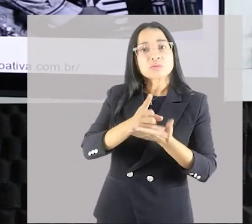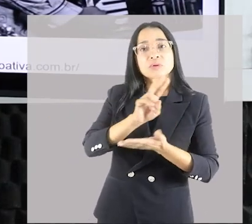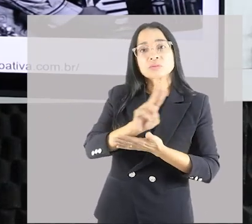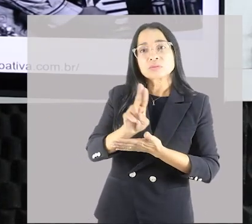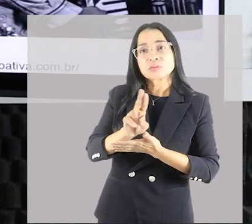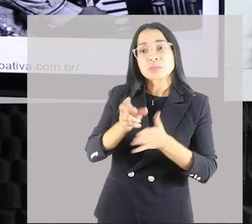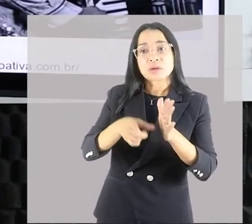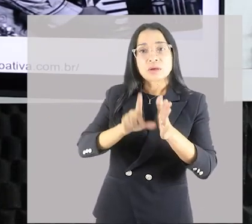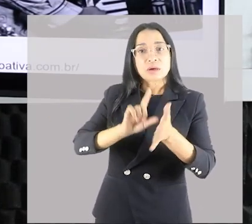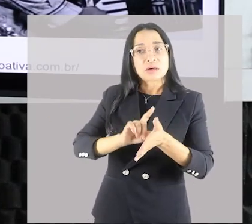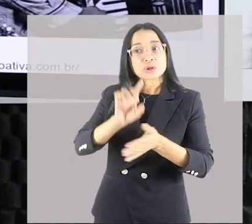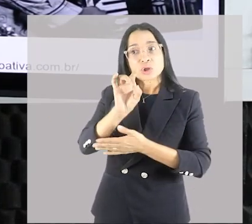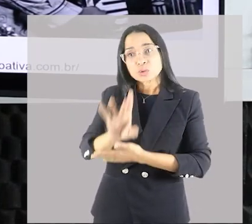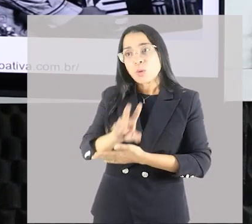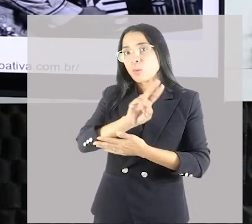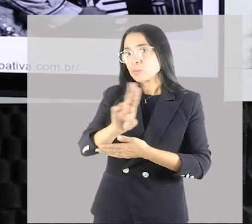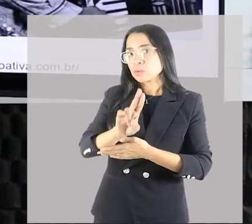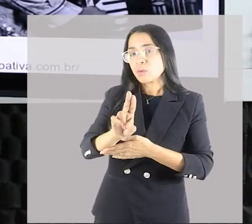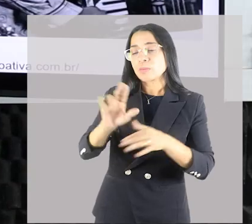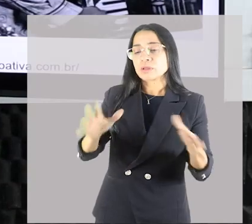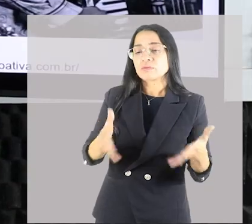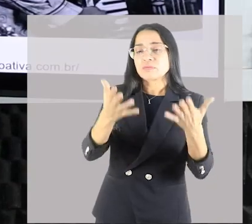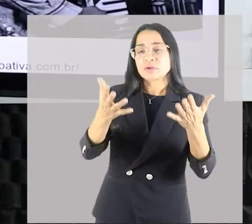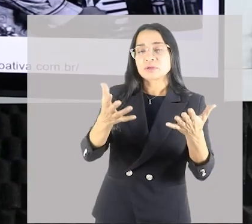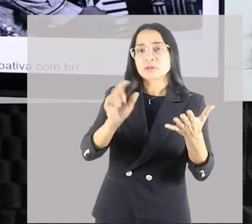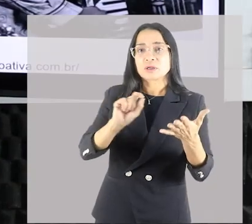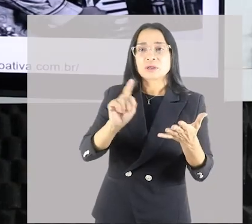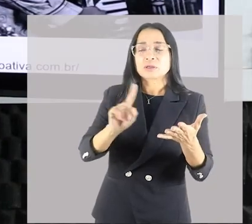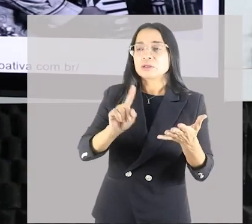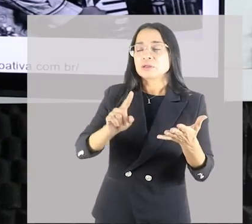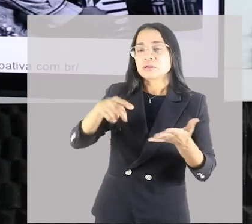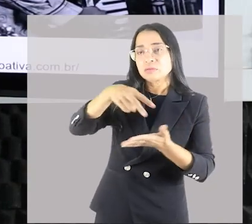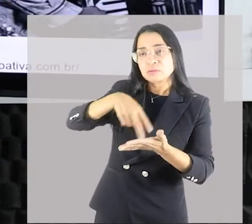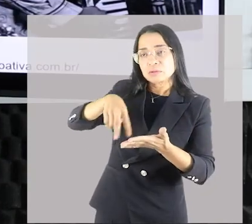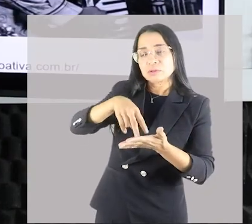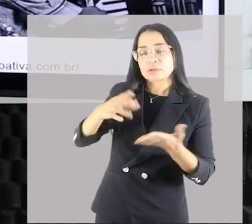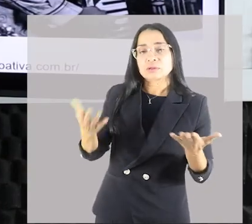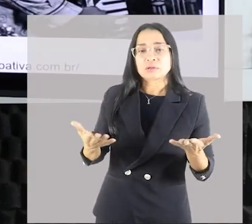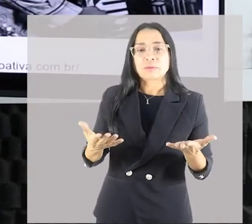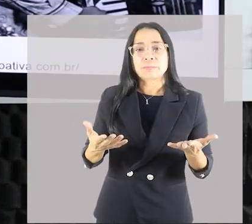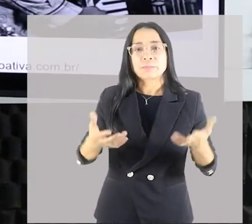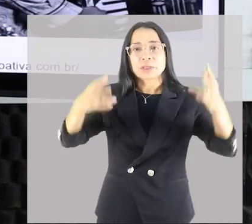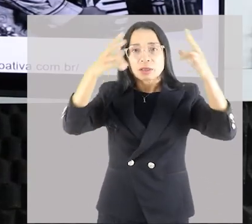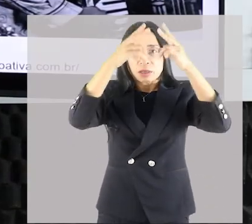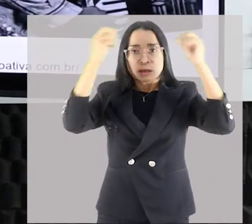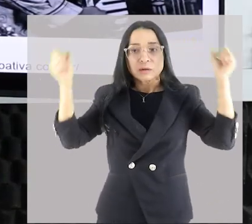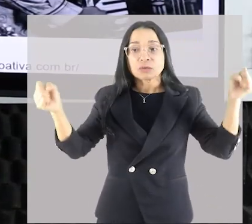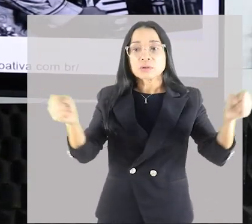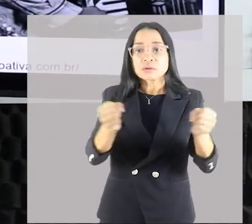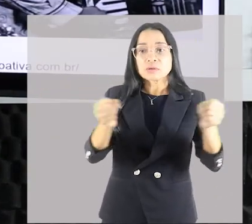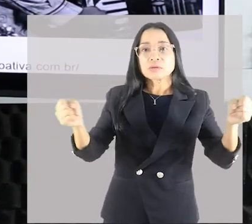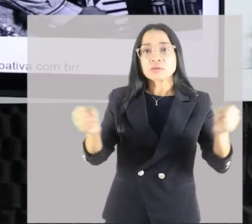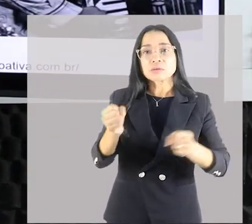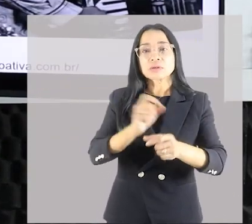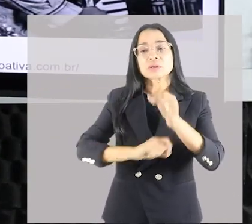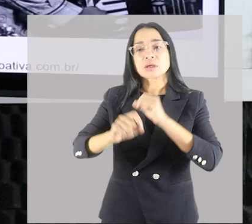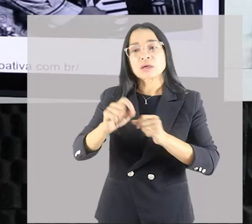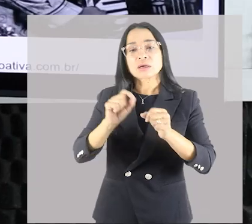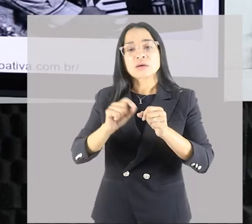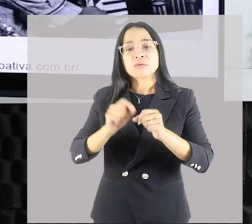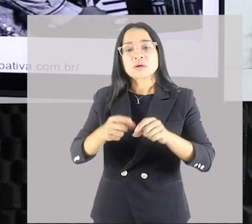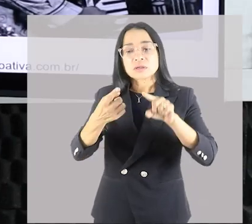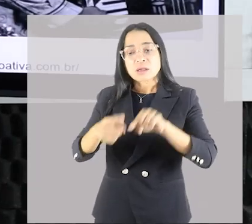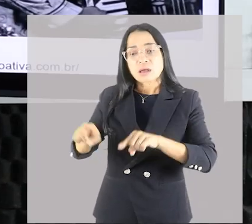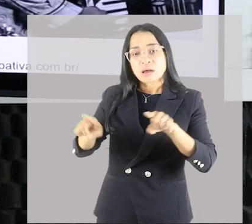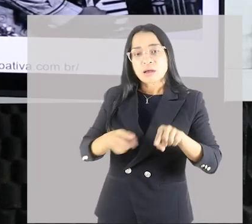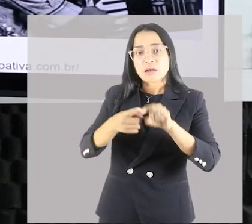denominação da festa em si e não da dança. E aí Luiz Gonzaga, ele faz a